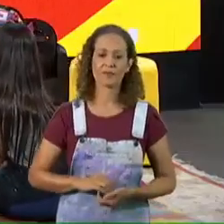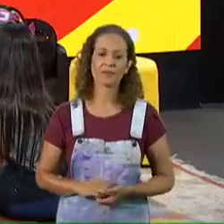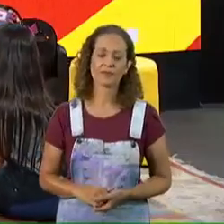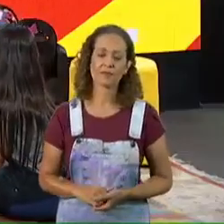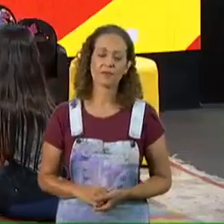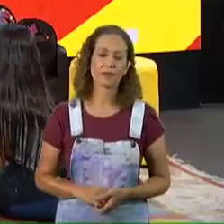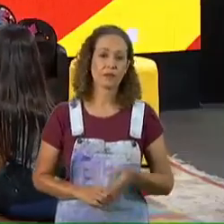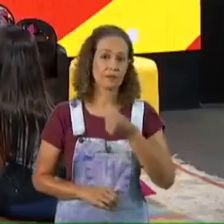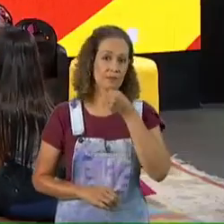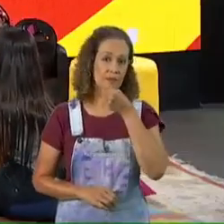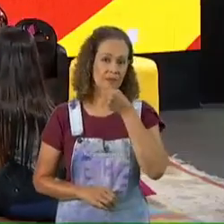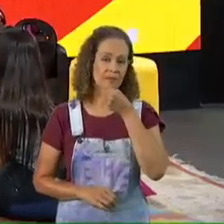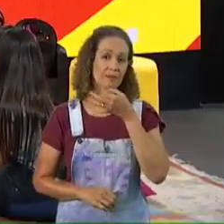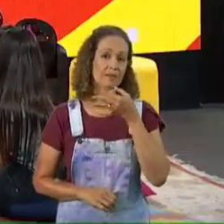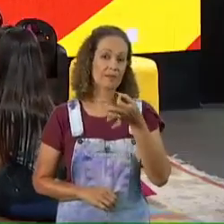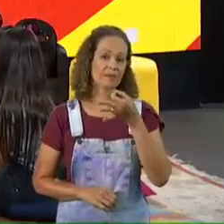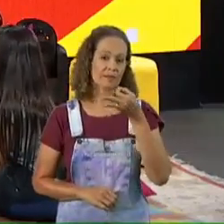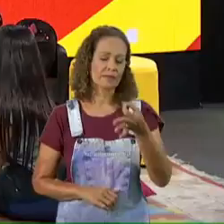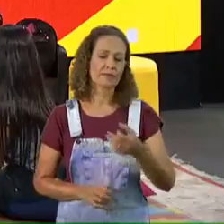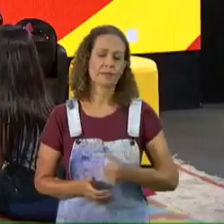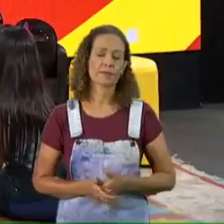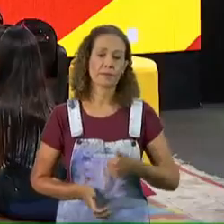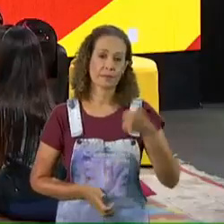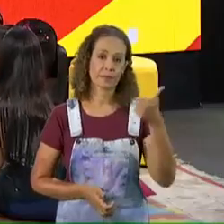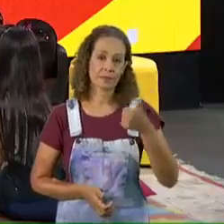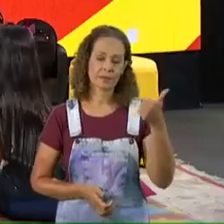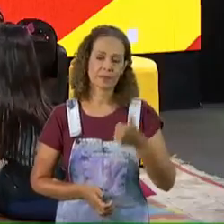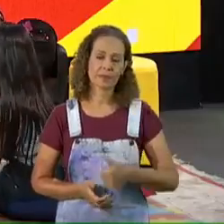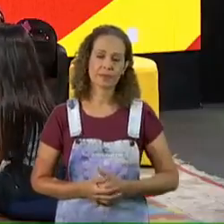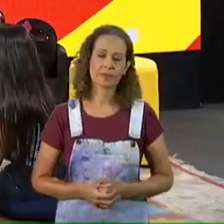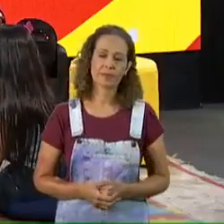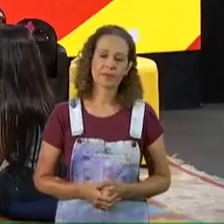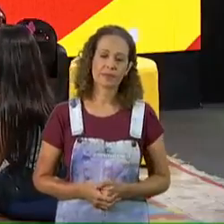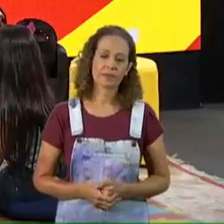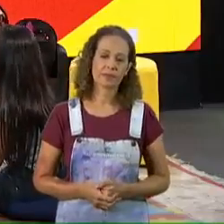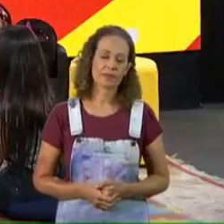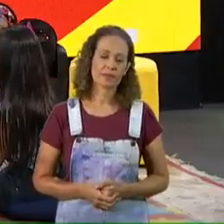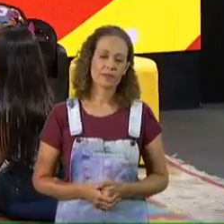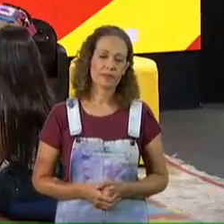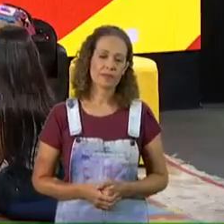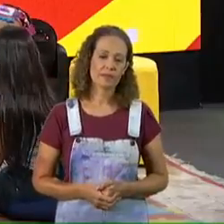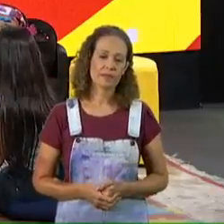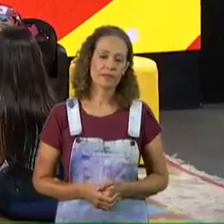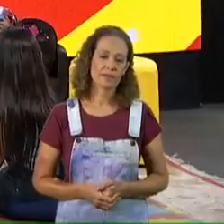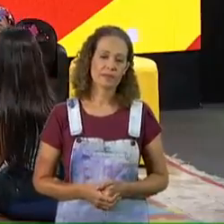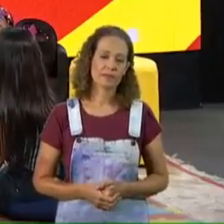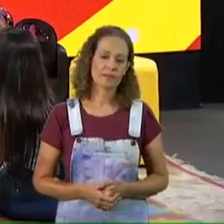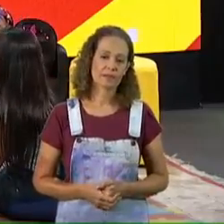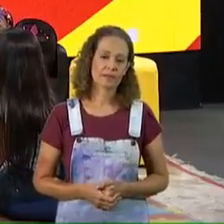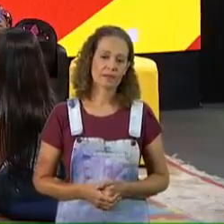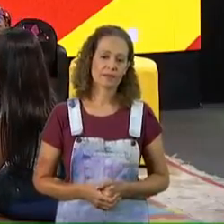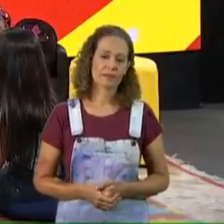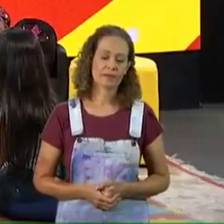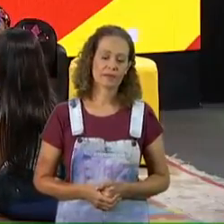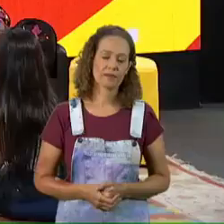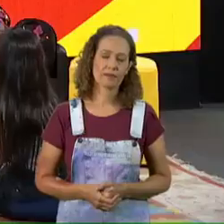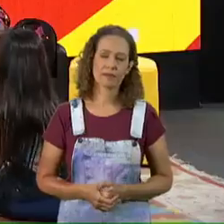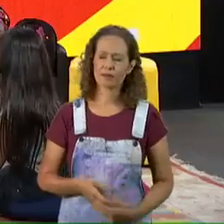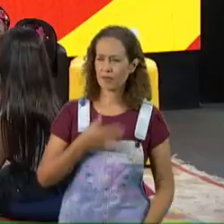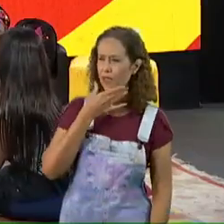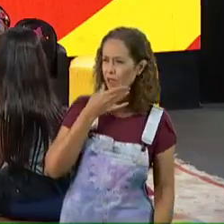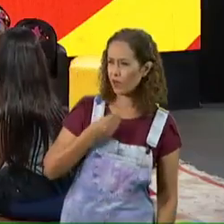Fala no microfone as dicas. Primeiro, vai, Kathleen. Ó, Valentina. É